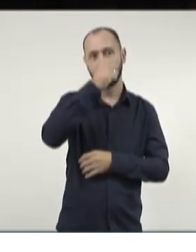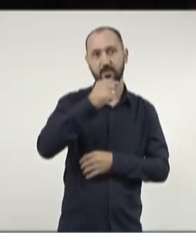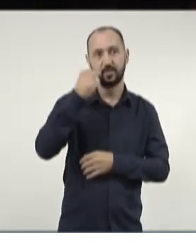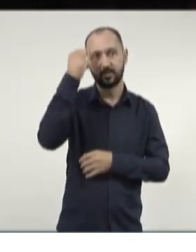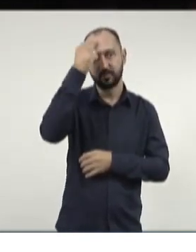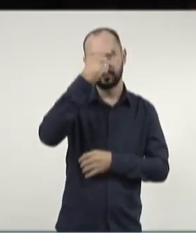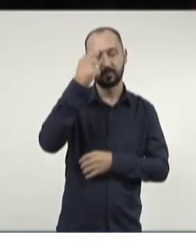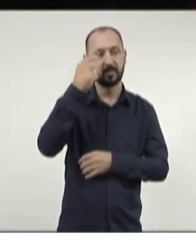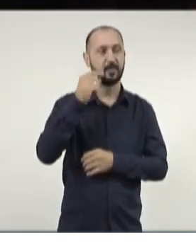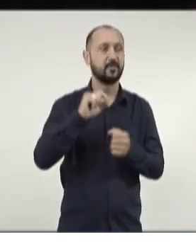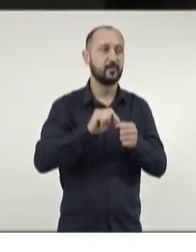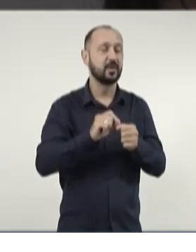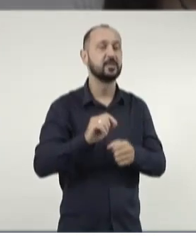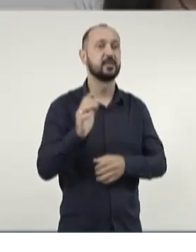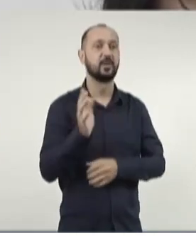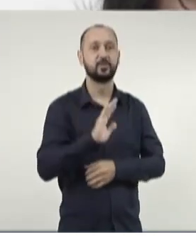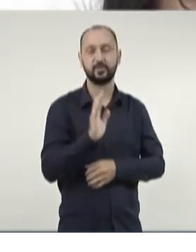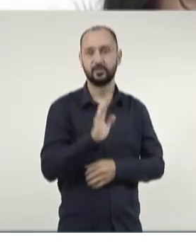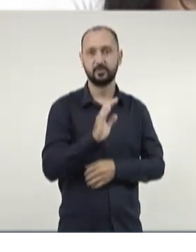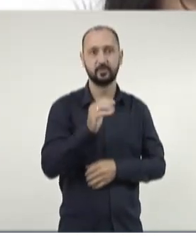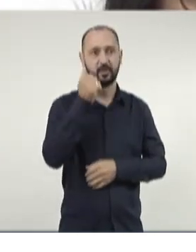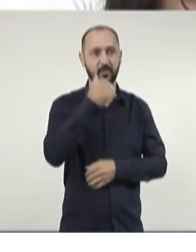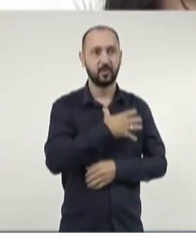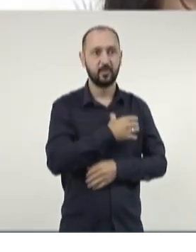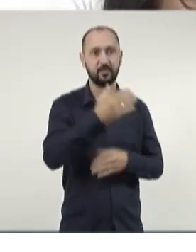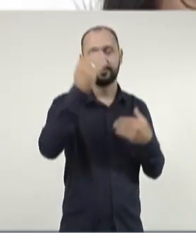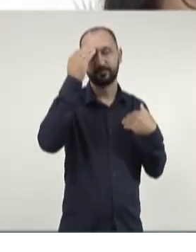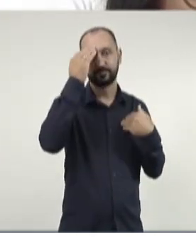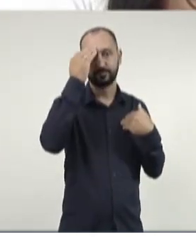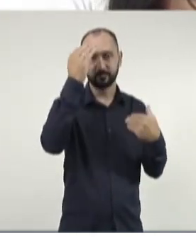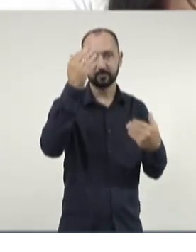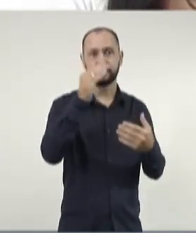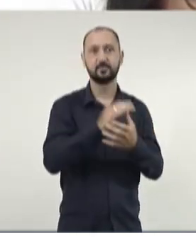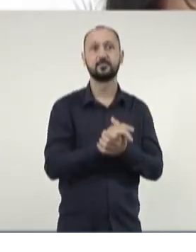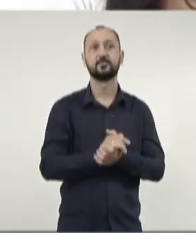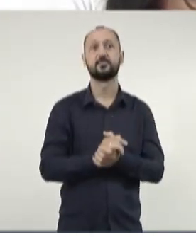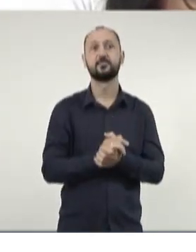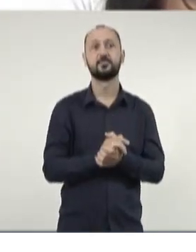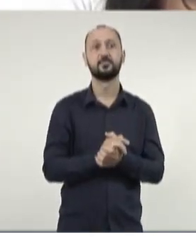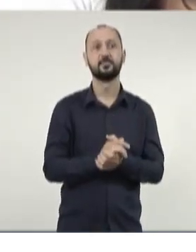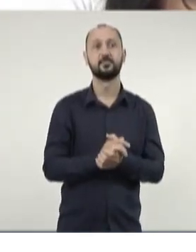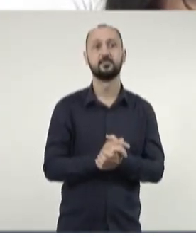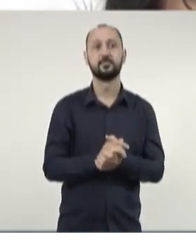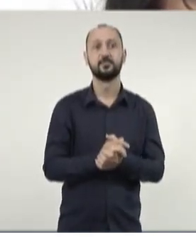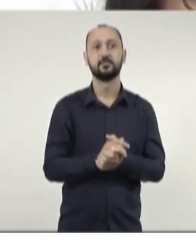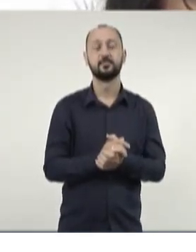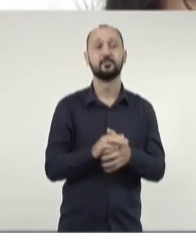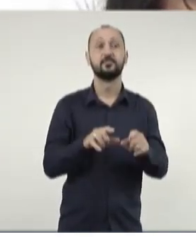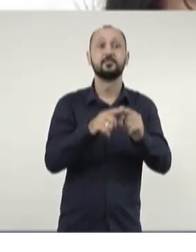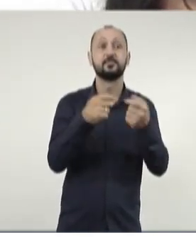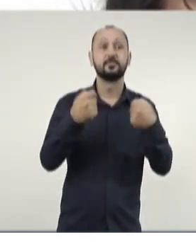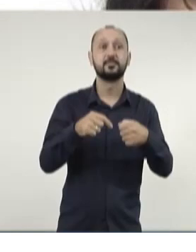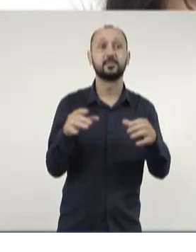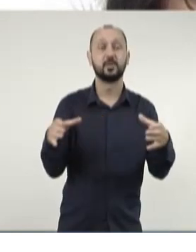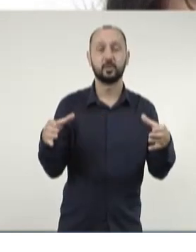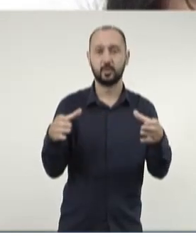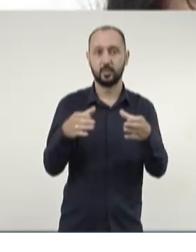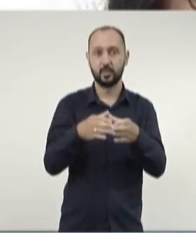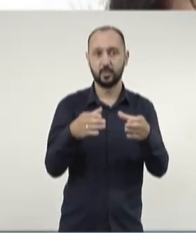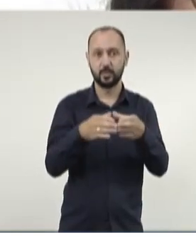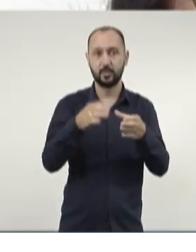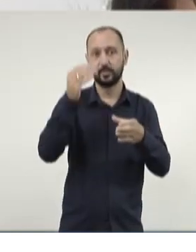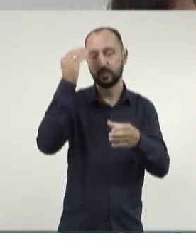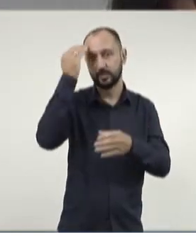ela fazer a despedida. A filha agradeceu muito, mas, assim, é preciso que toda a equipe